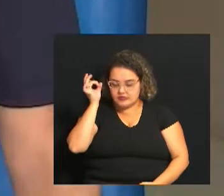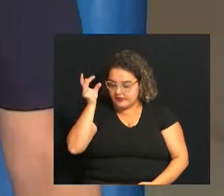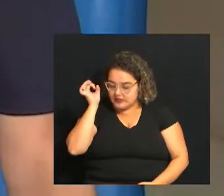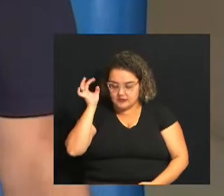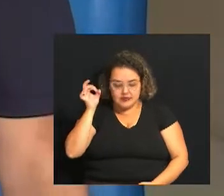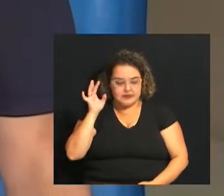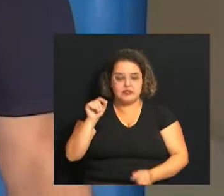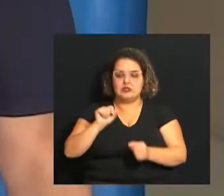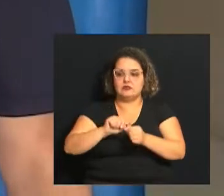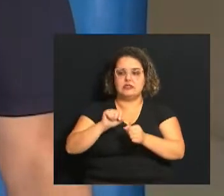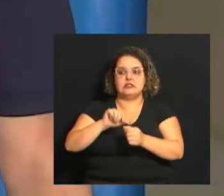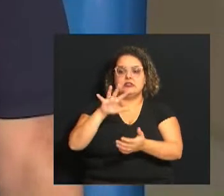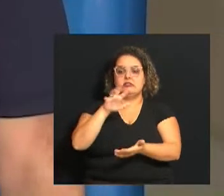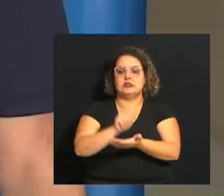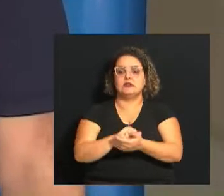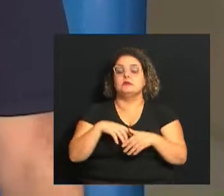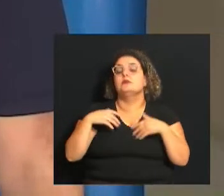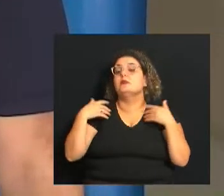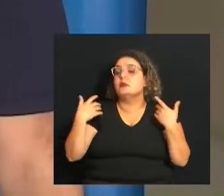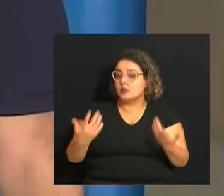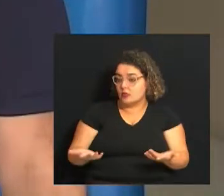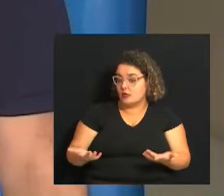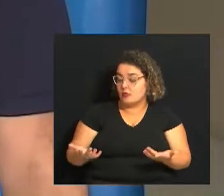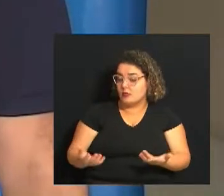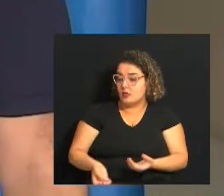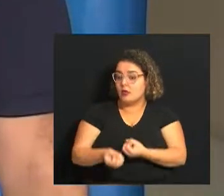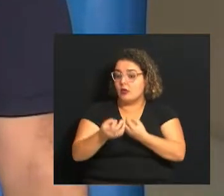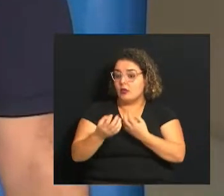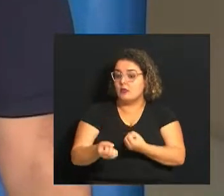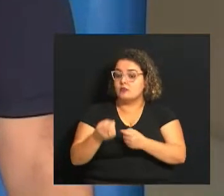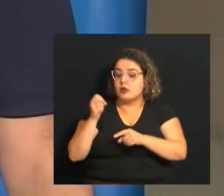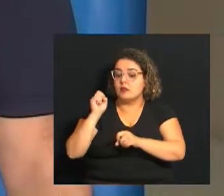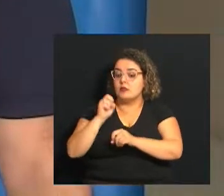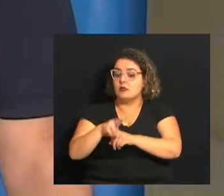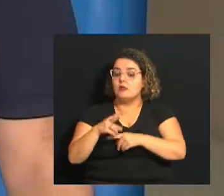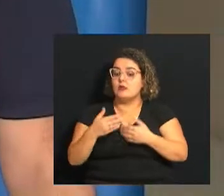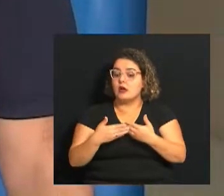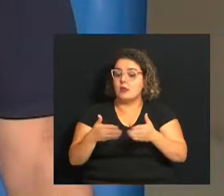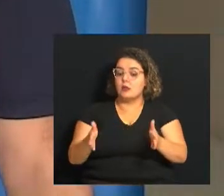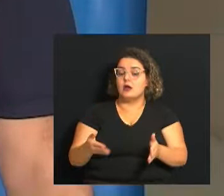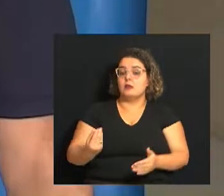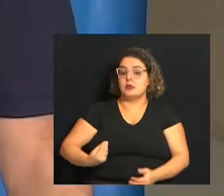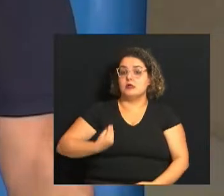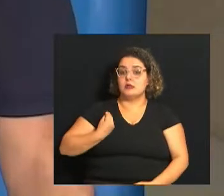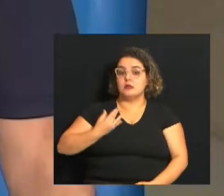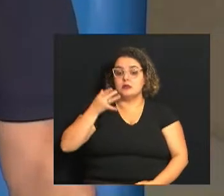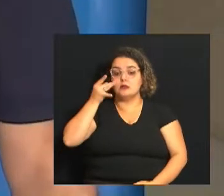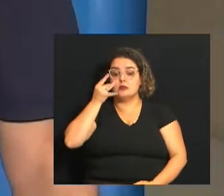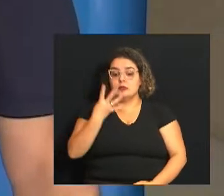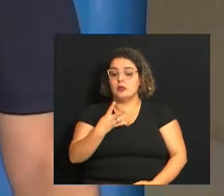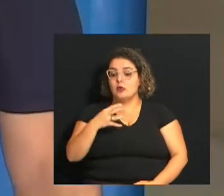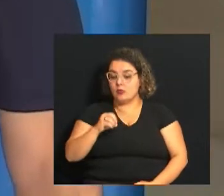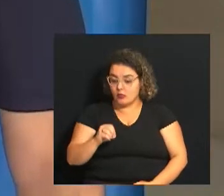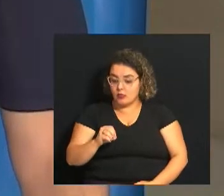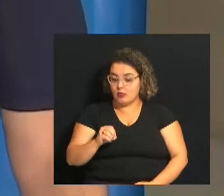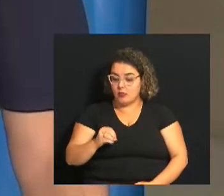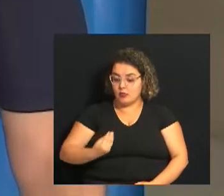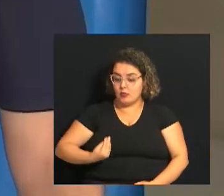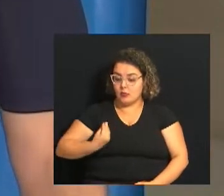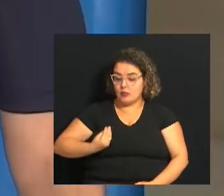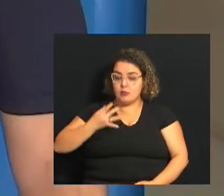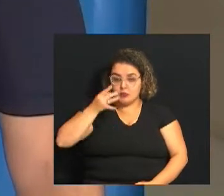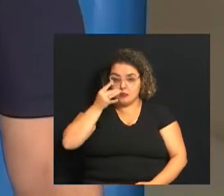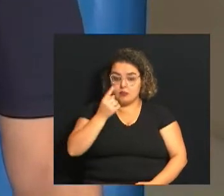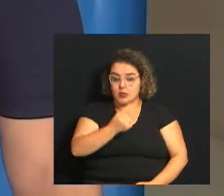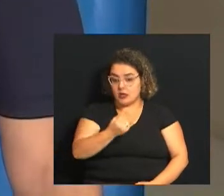essa inscrição. Bom, você trouxe aí, não é, quantas vagas estão disponíveis, presenciais 40 para, não é? cada